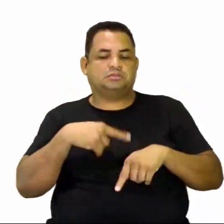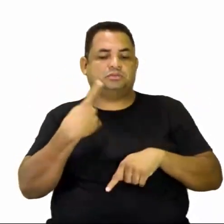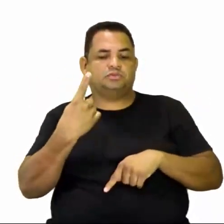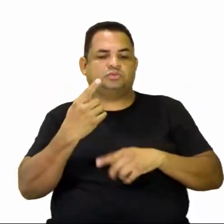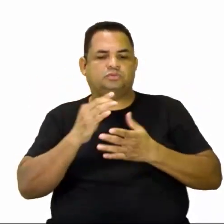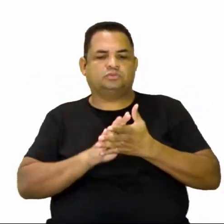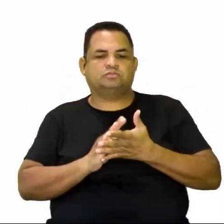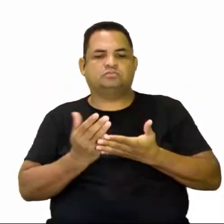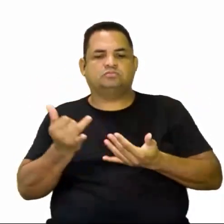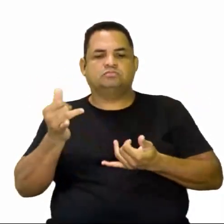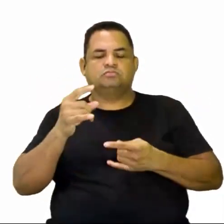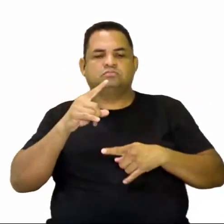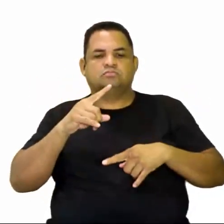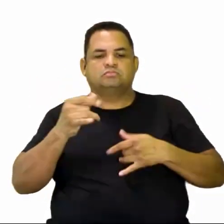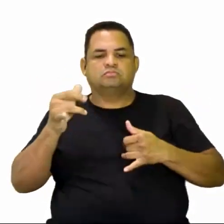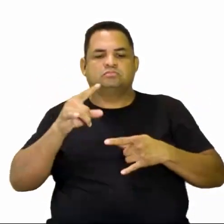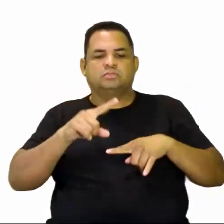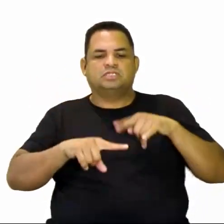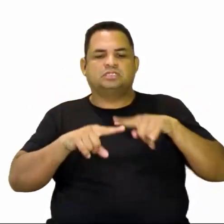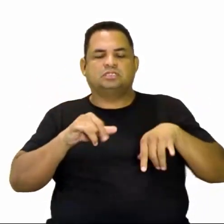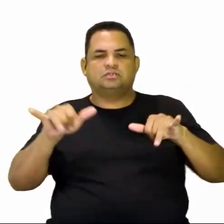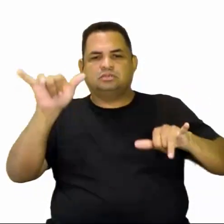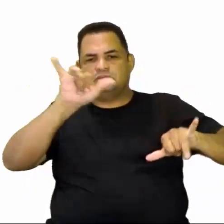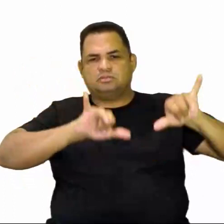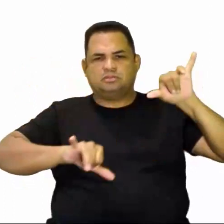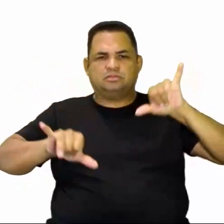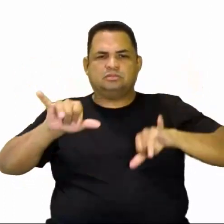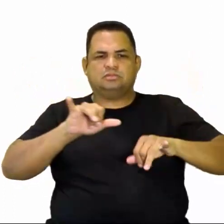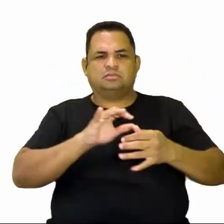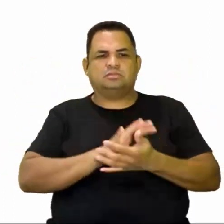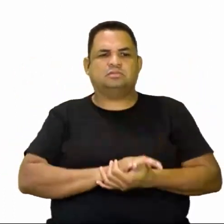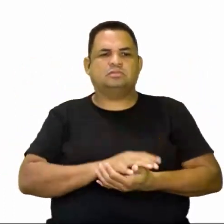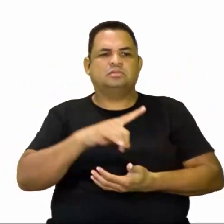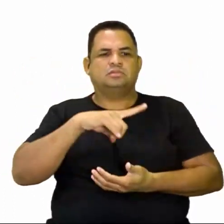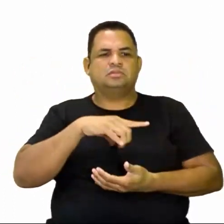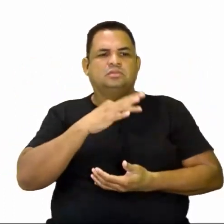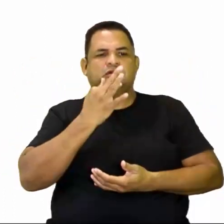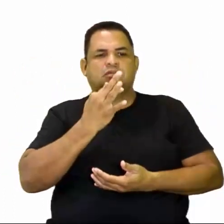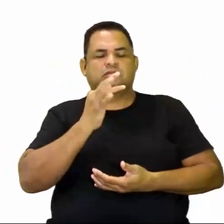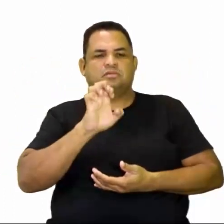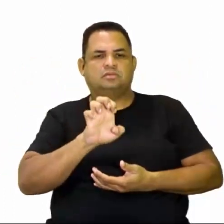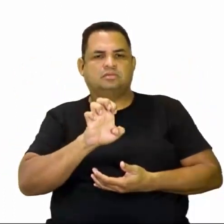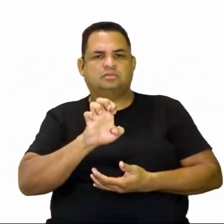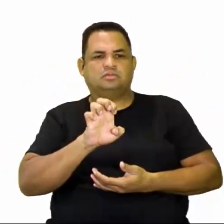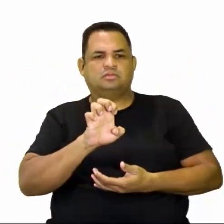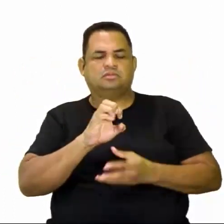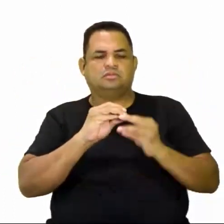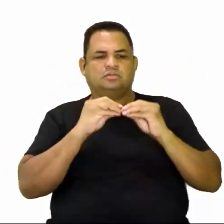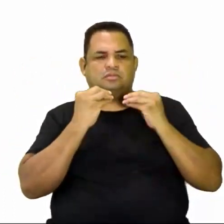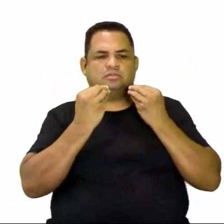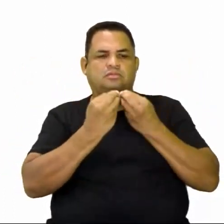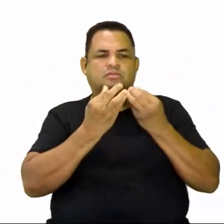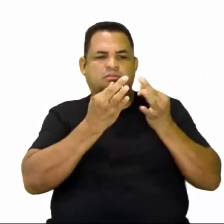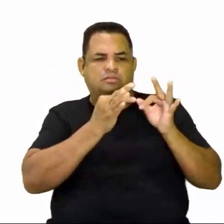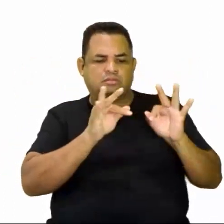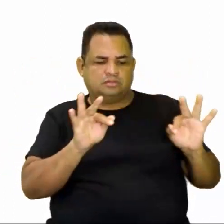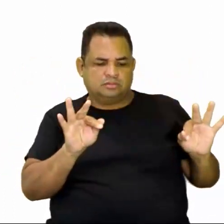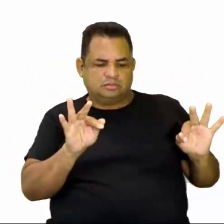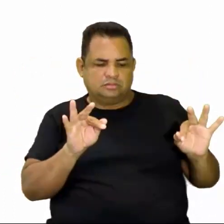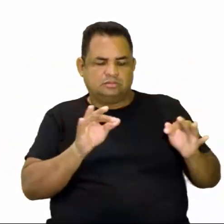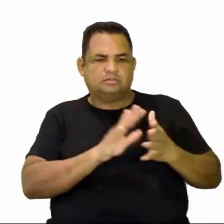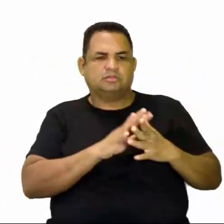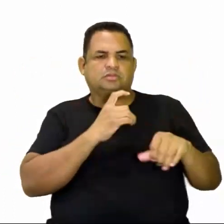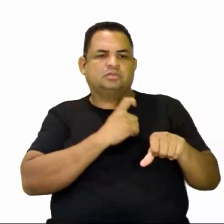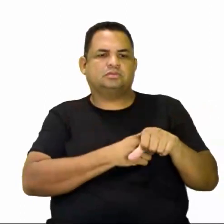bom? Portanto, aqui eu tenho o quê? O ferro, que é uma substância simples no estado